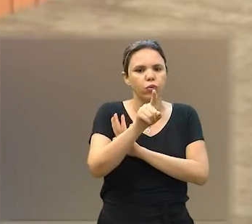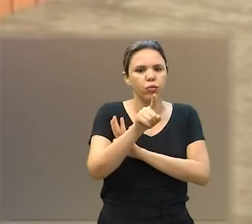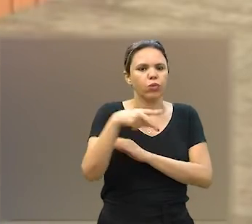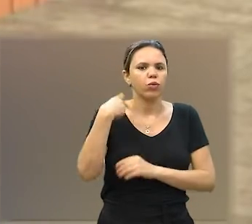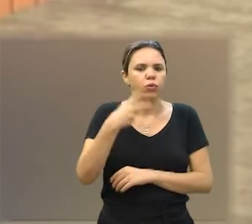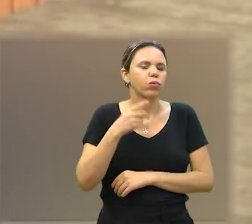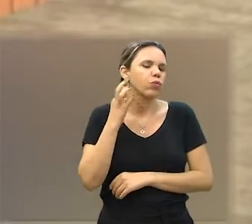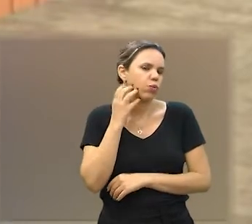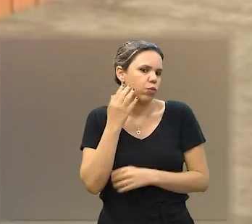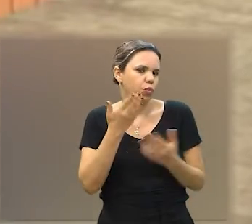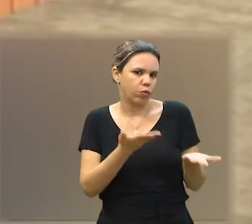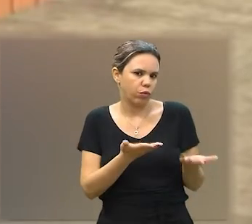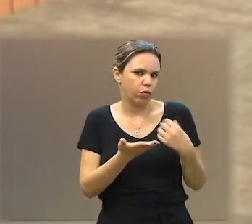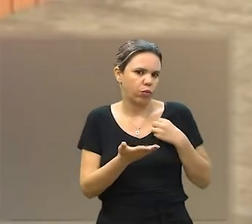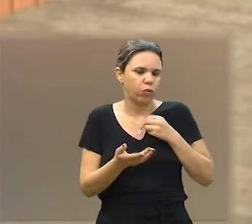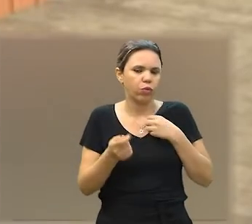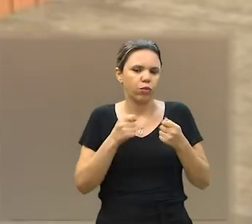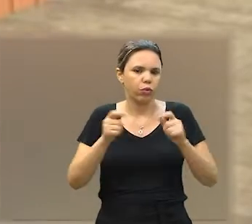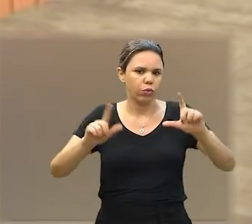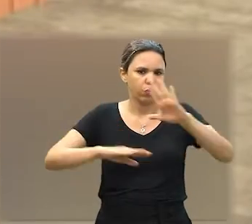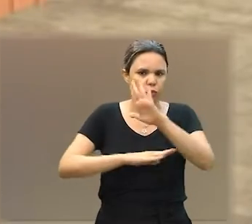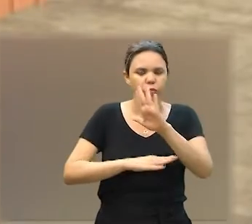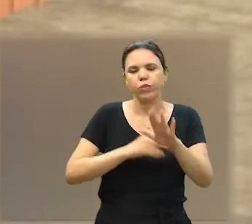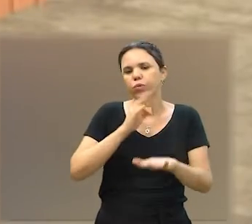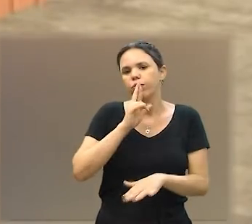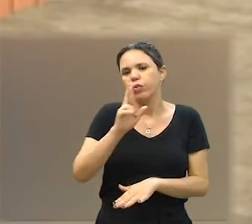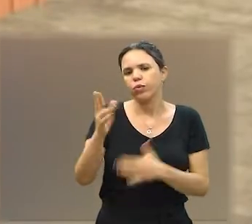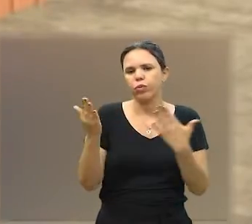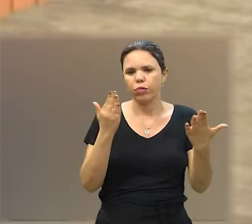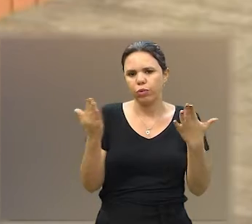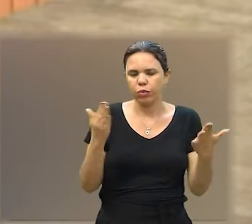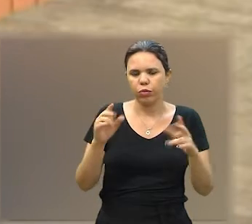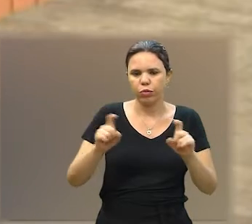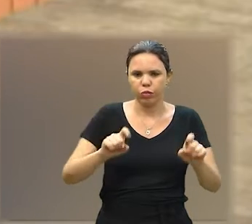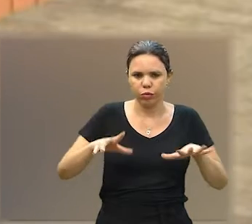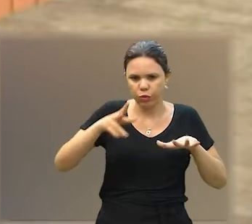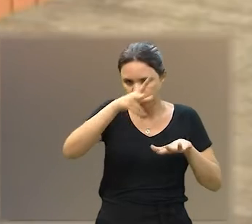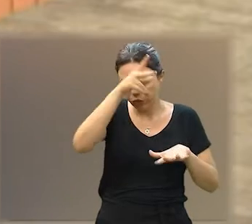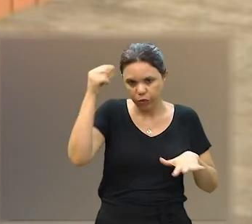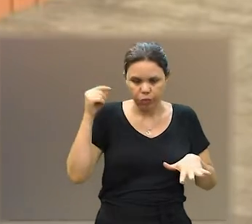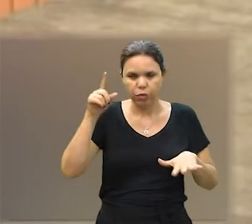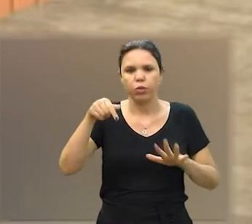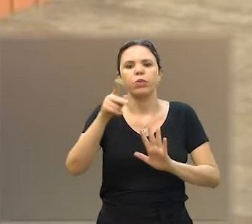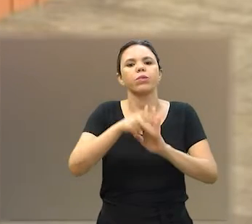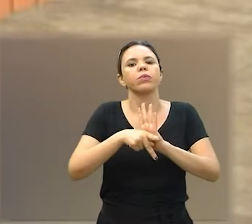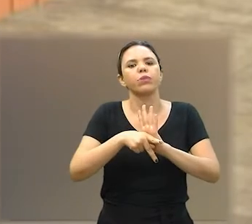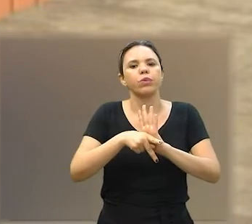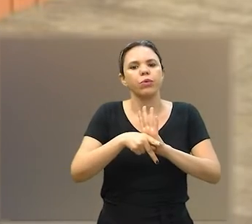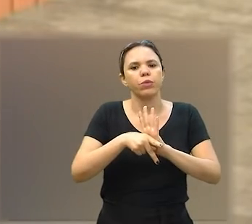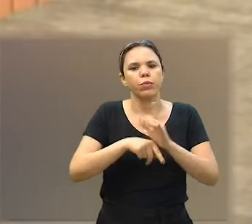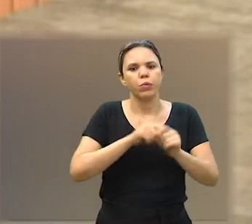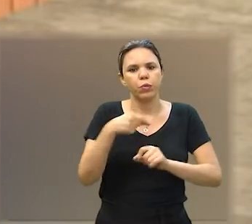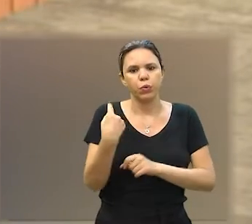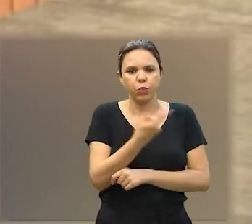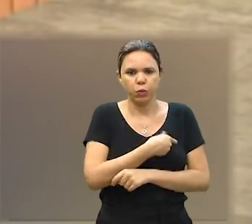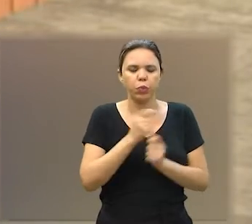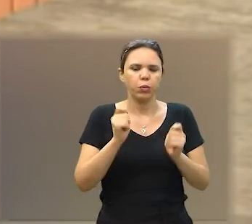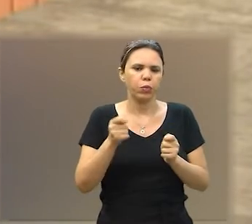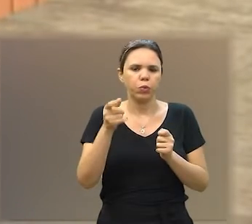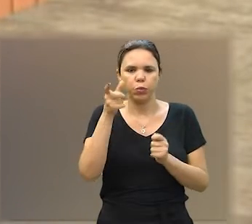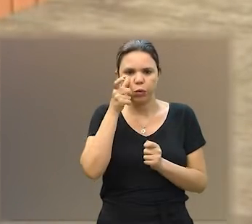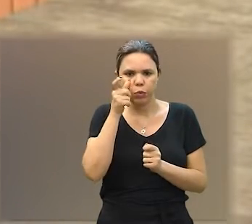em entrevista à TV Câmara, fez um balanço da audiência pública. Então, é um projeto que, como a gente pôde escutar aqui, ele